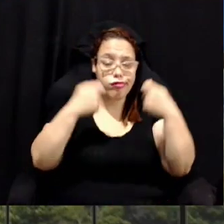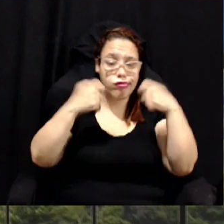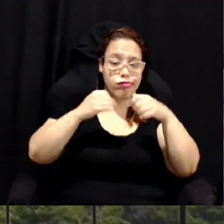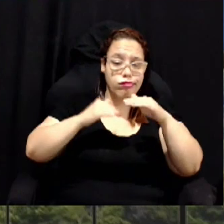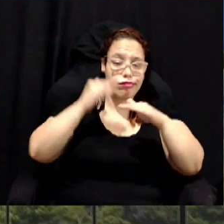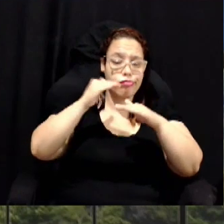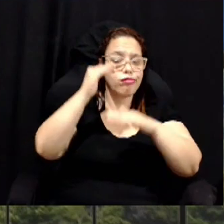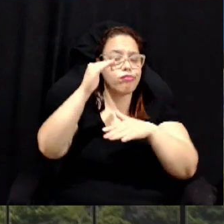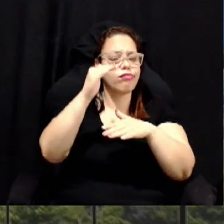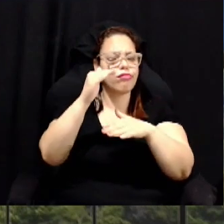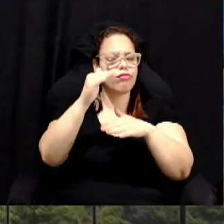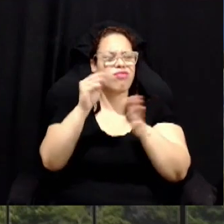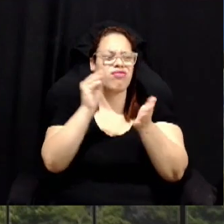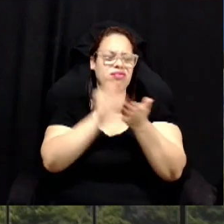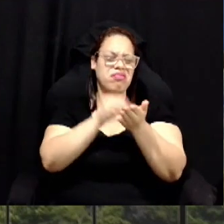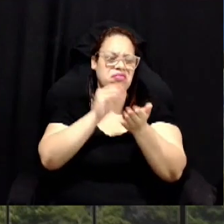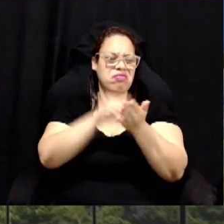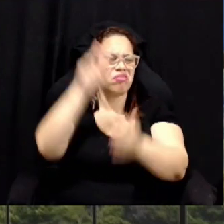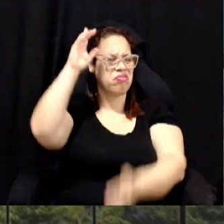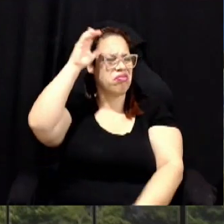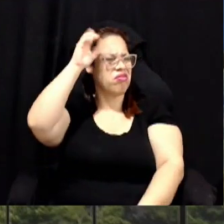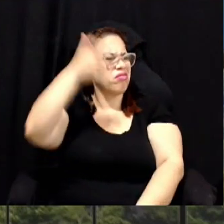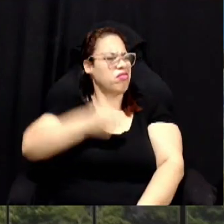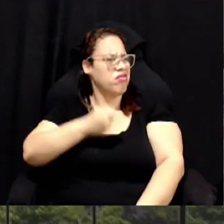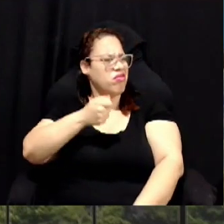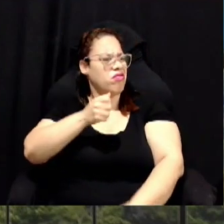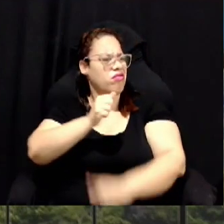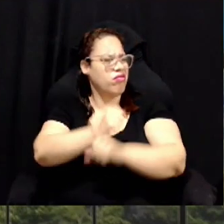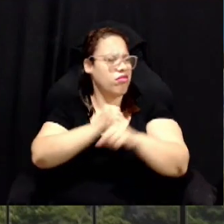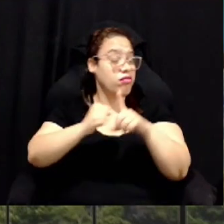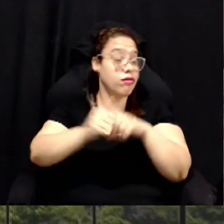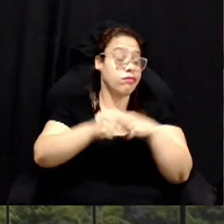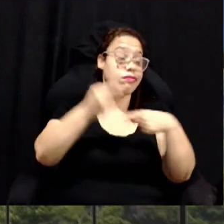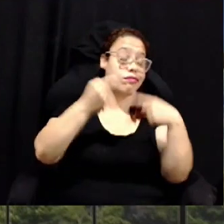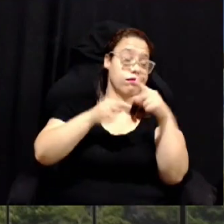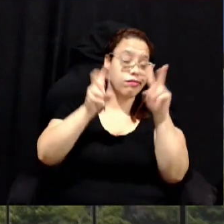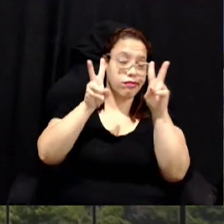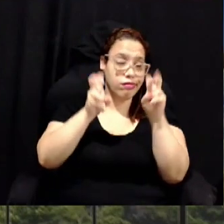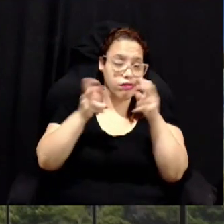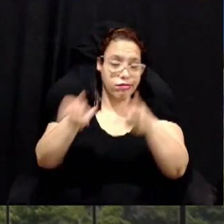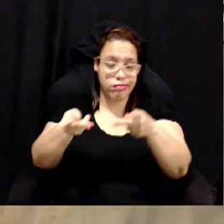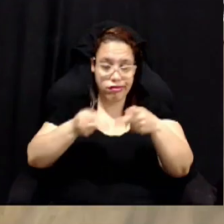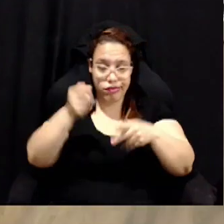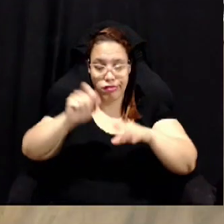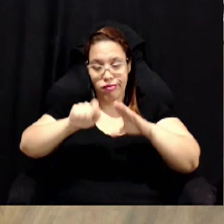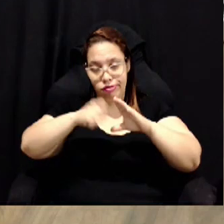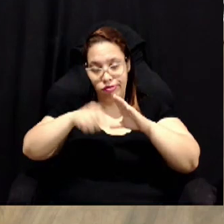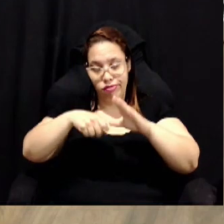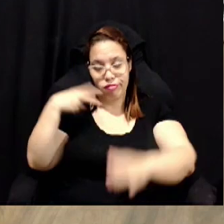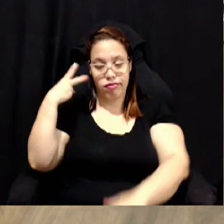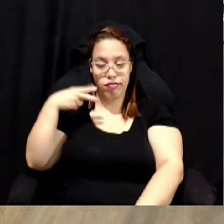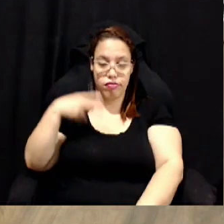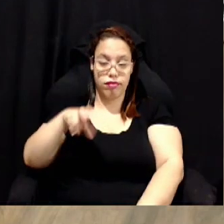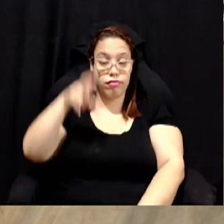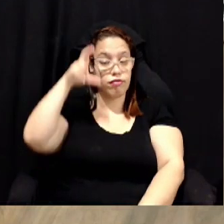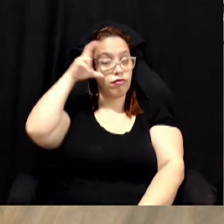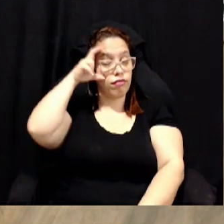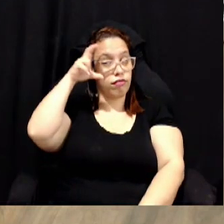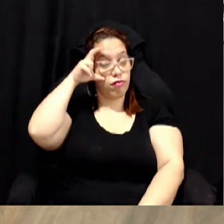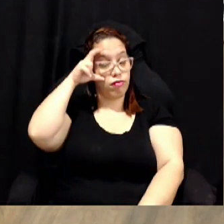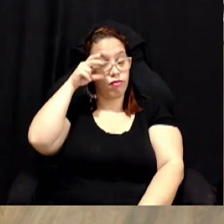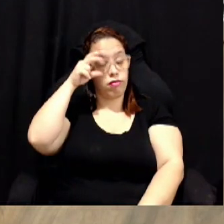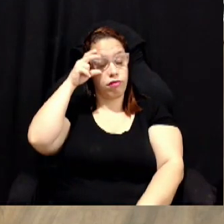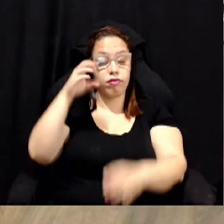Falta conscientização na sociedade? Bom, para discutir o assunto, eu recebo aqui no estúdio o vereador Carlinhos Camelô, ele que é membro da